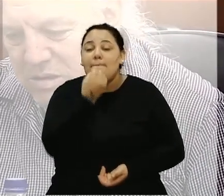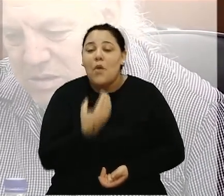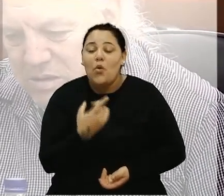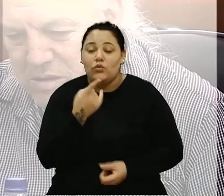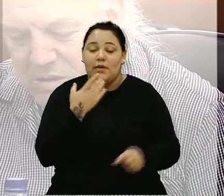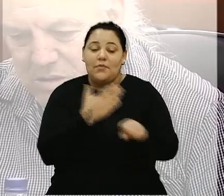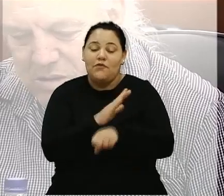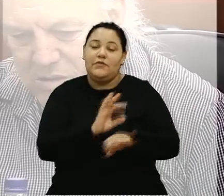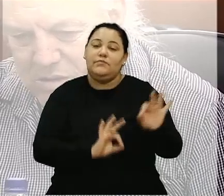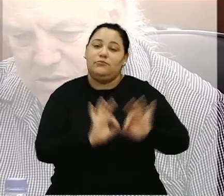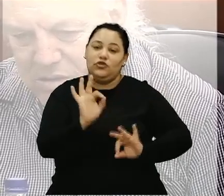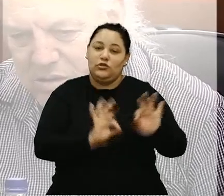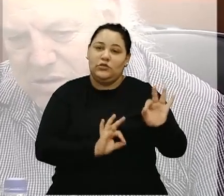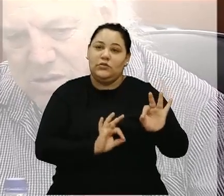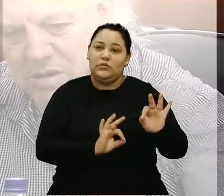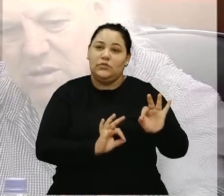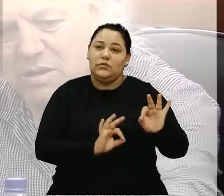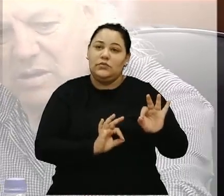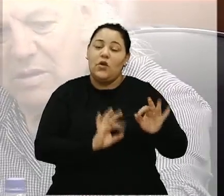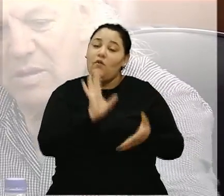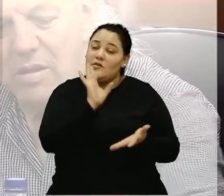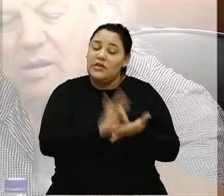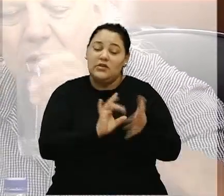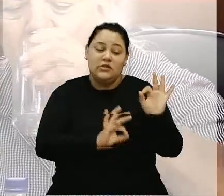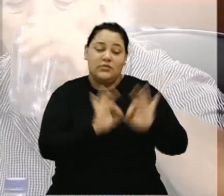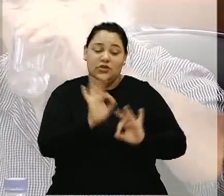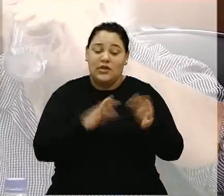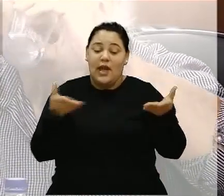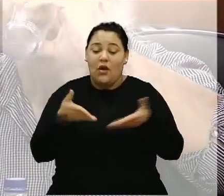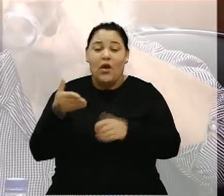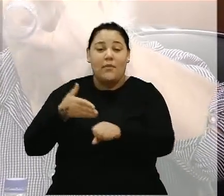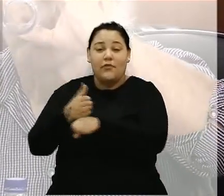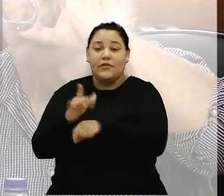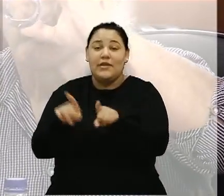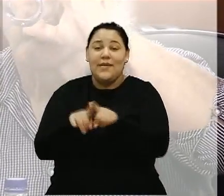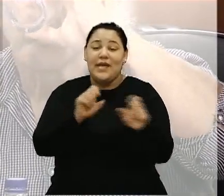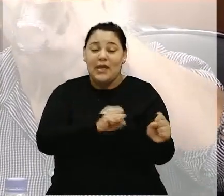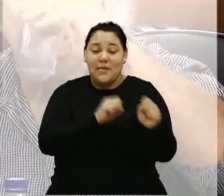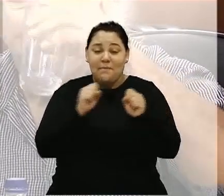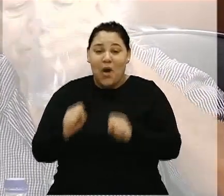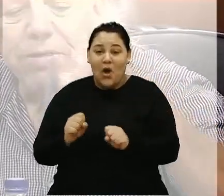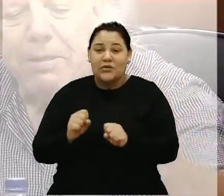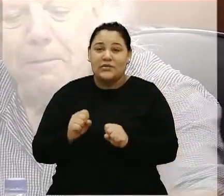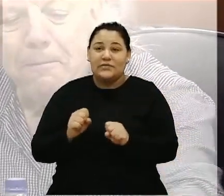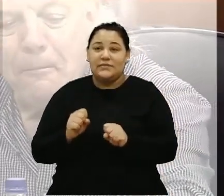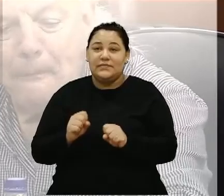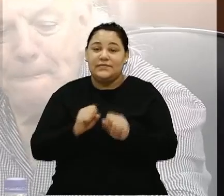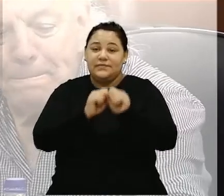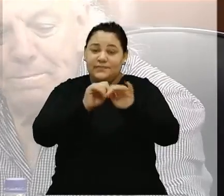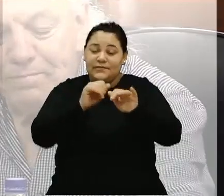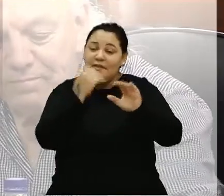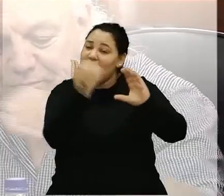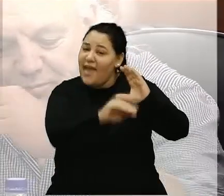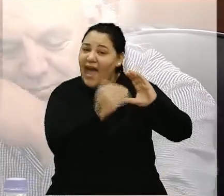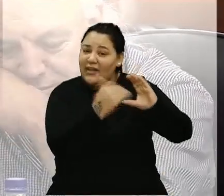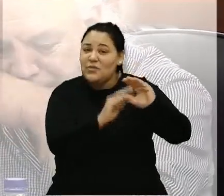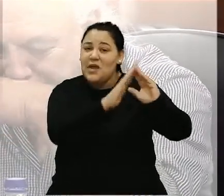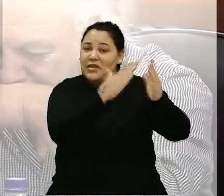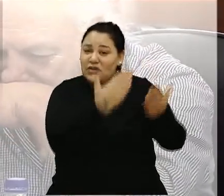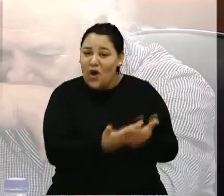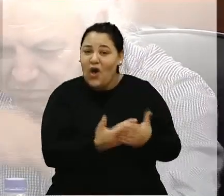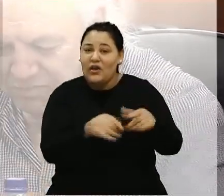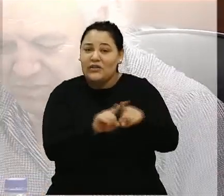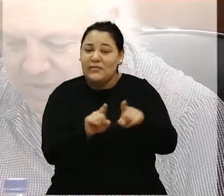esse projeto, né? No protocolo desse projeto estamos aprovando, e que ele possa ser transmitido para as escolas,